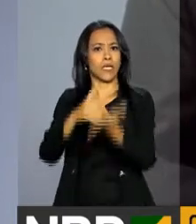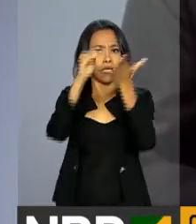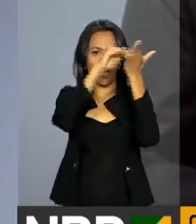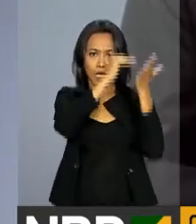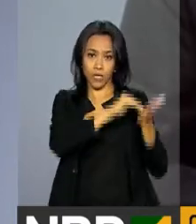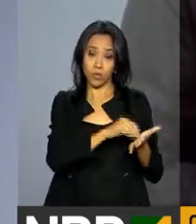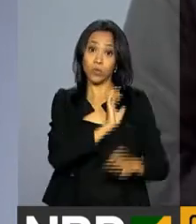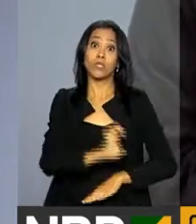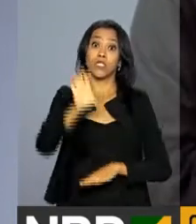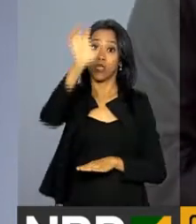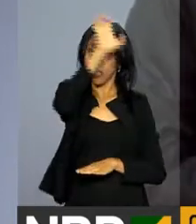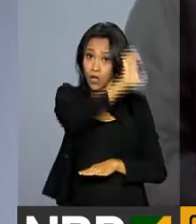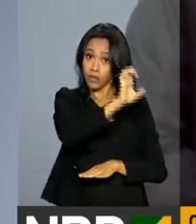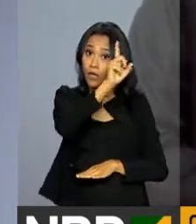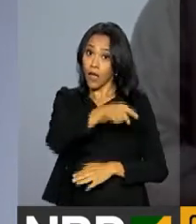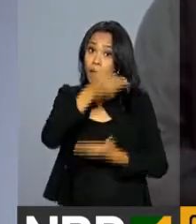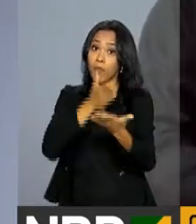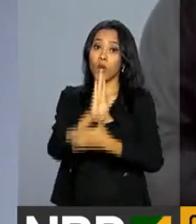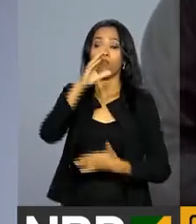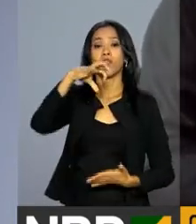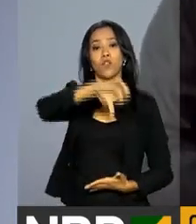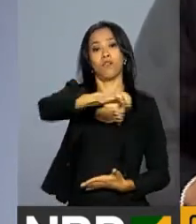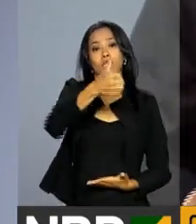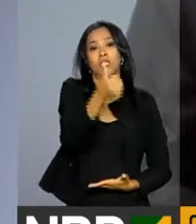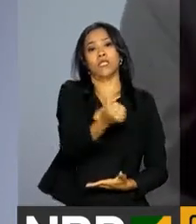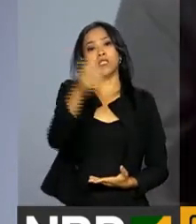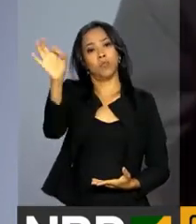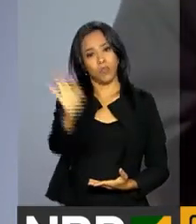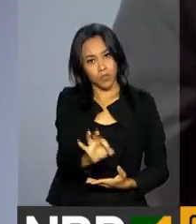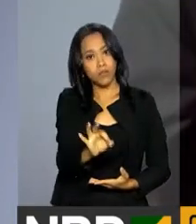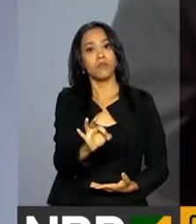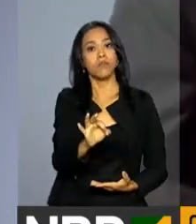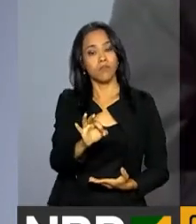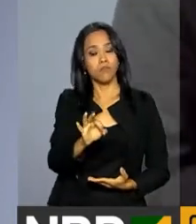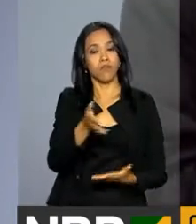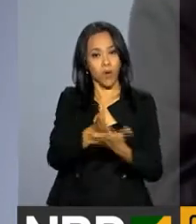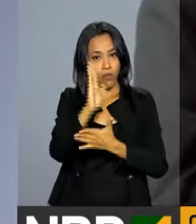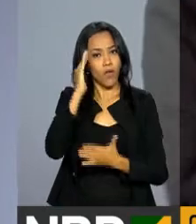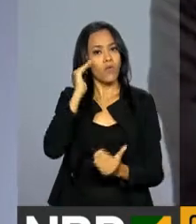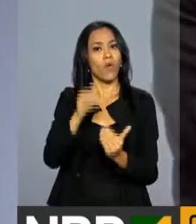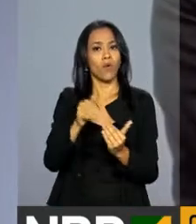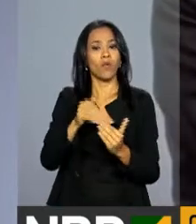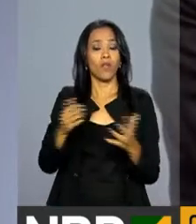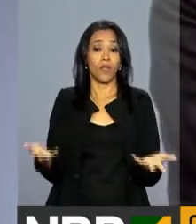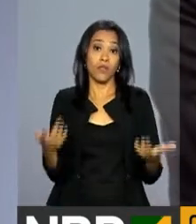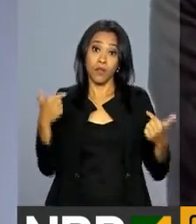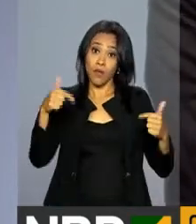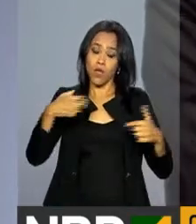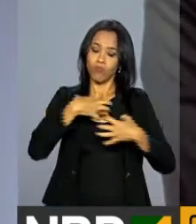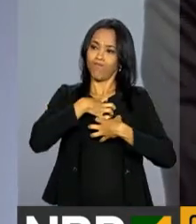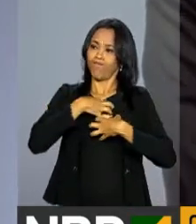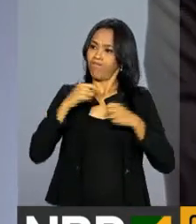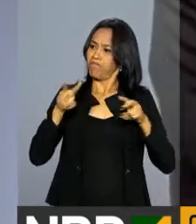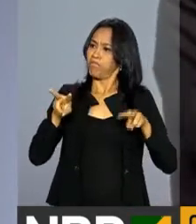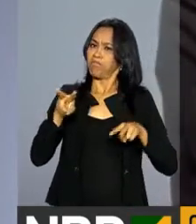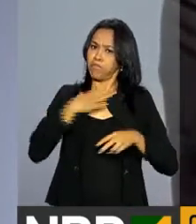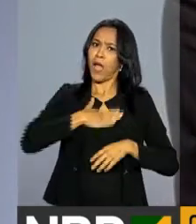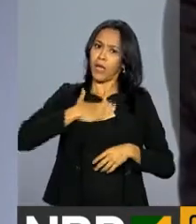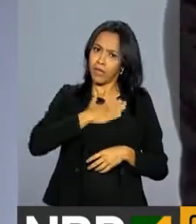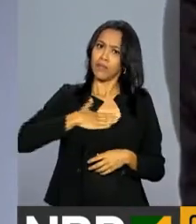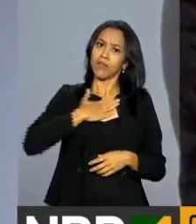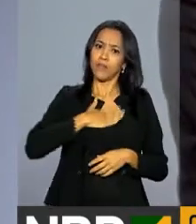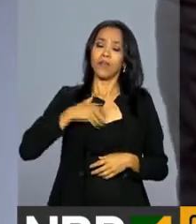dos estados é aprovado por 96% no setor educacional tem mais uma coisa que me agradou enormemente teu